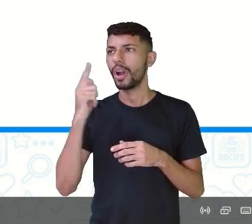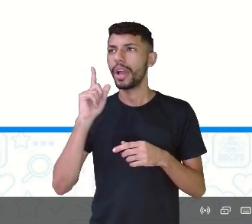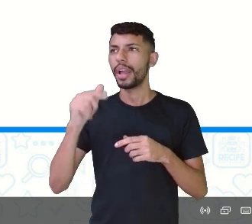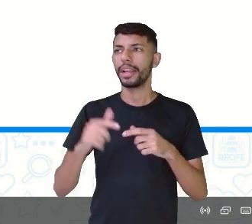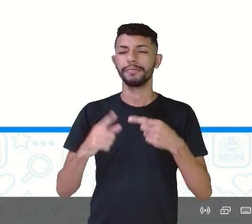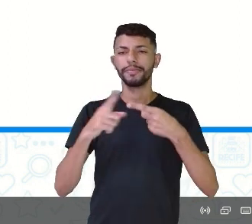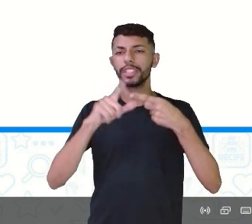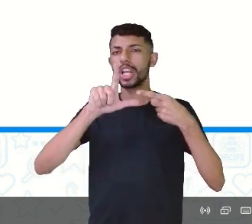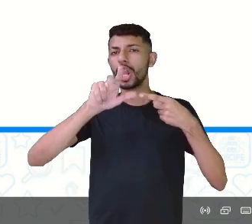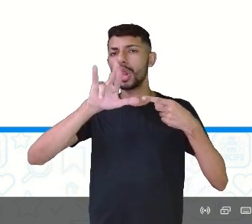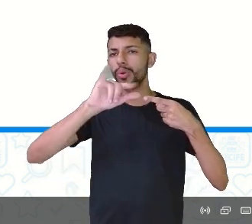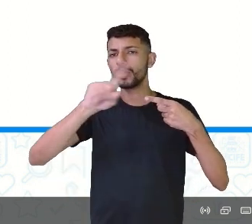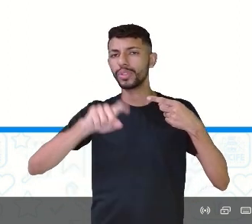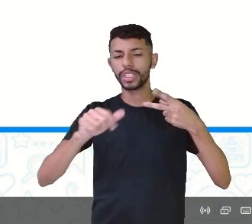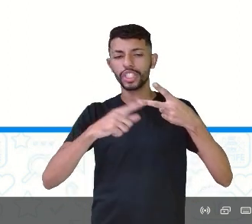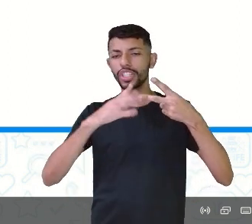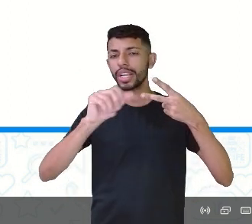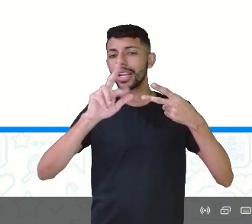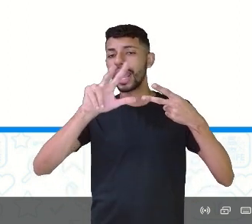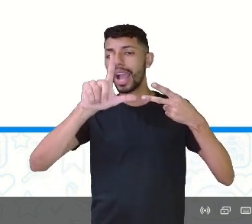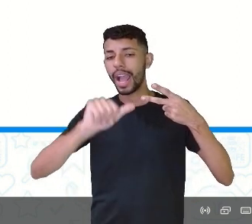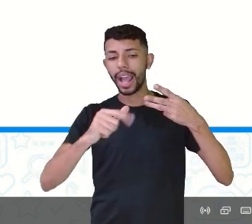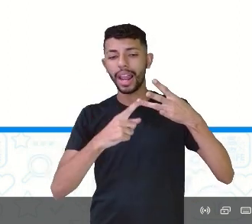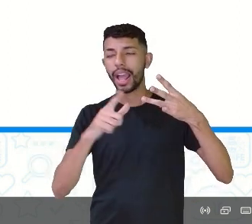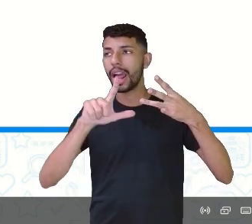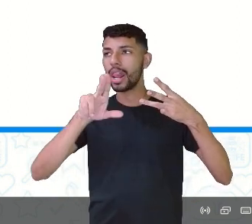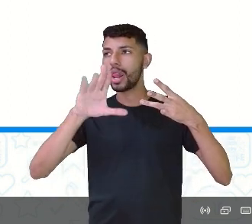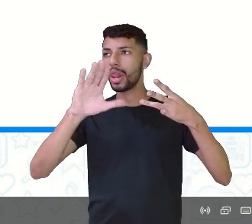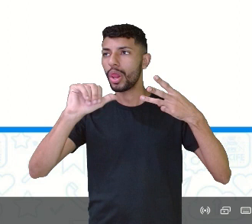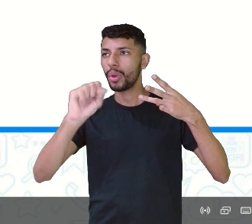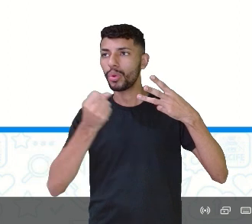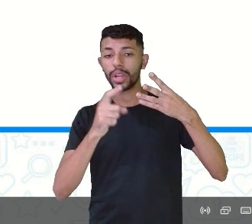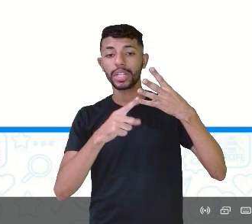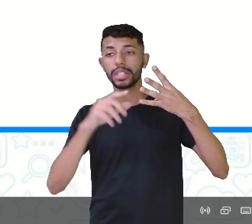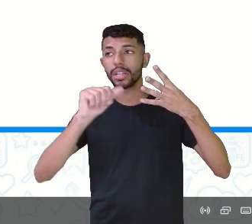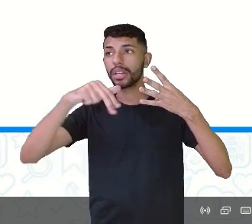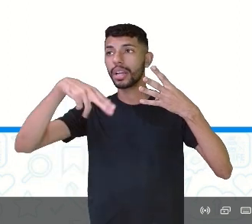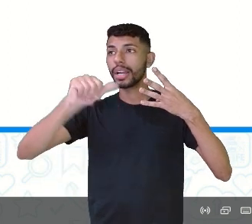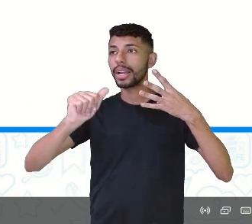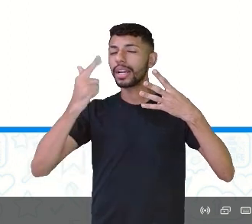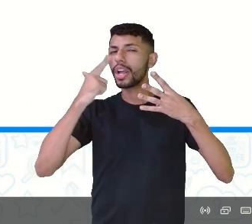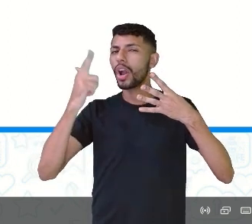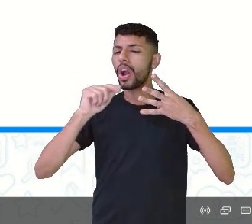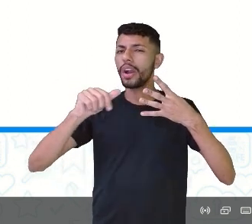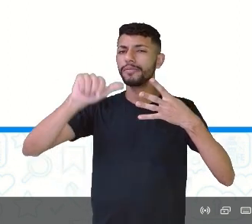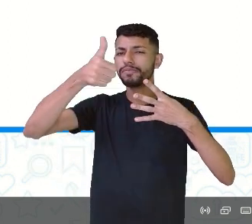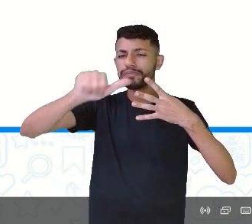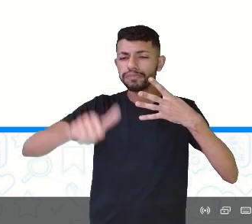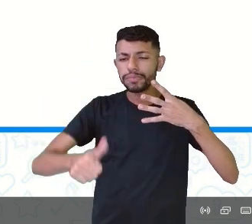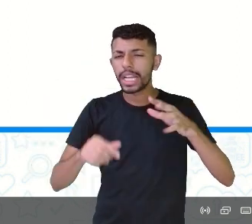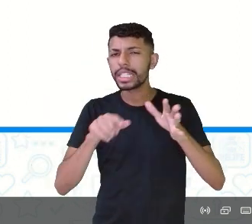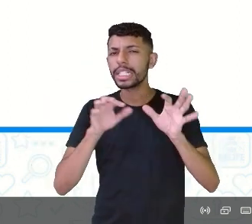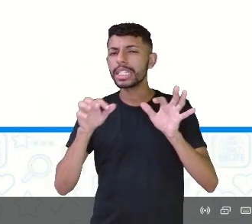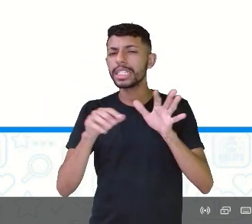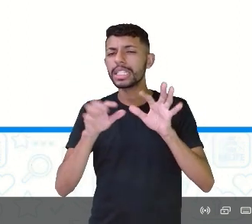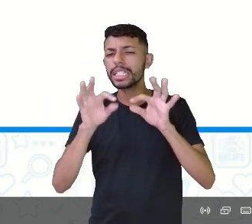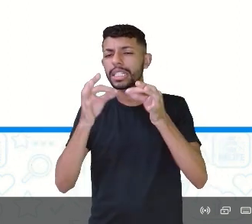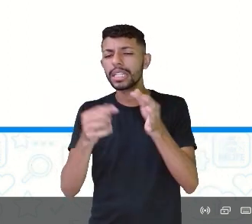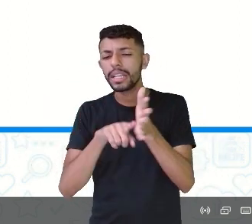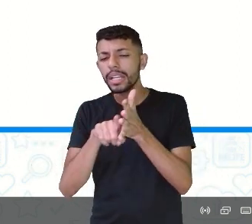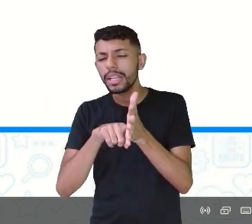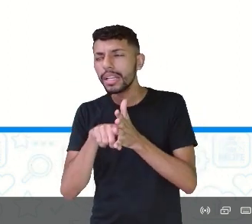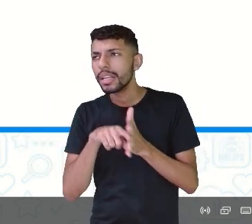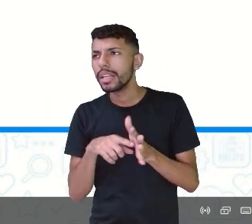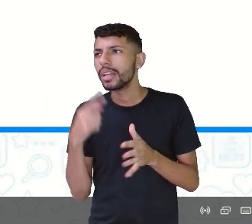Foi Carla? Foi Lucas? Ou foi Ana? Análise simples, interpretação maravilhosa. Olha